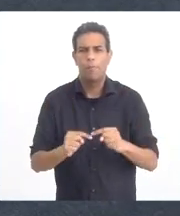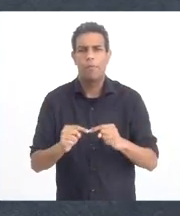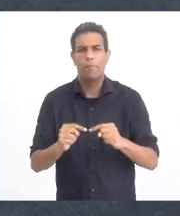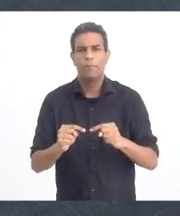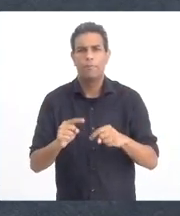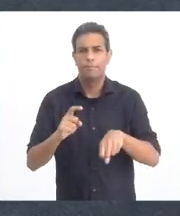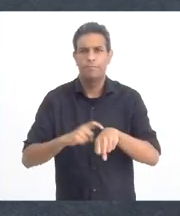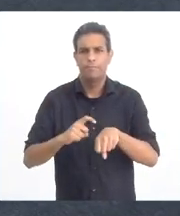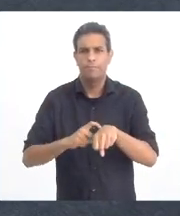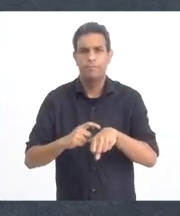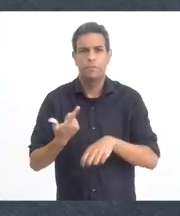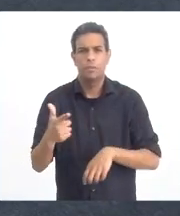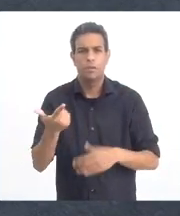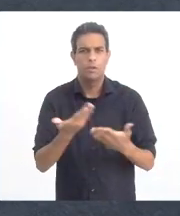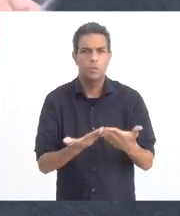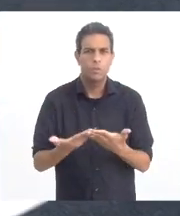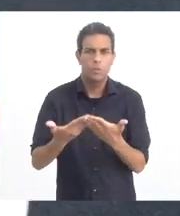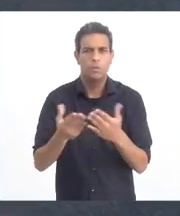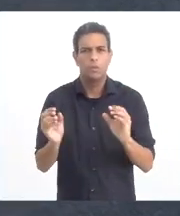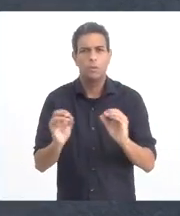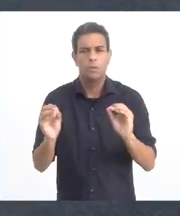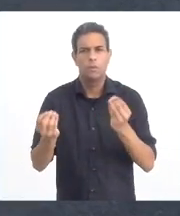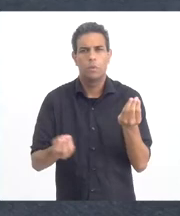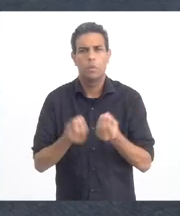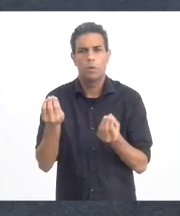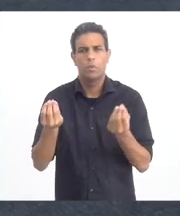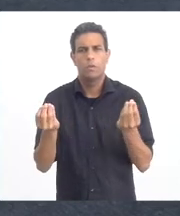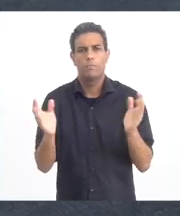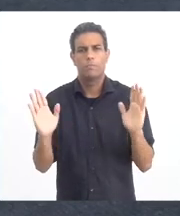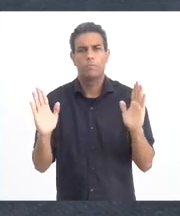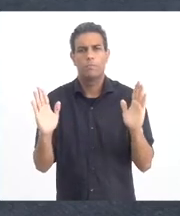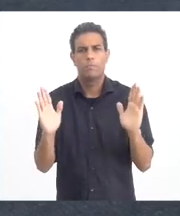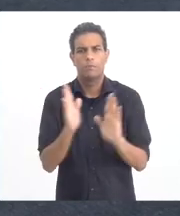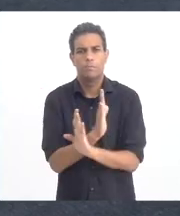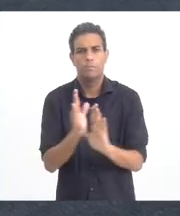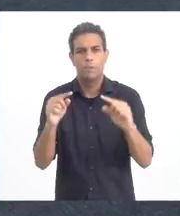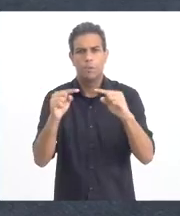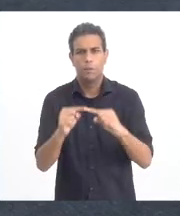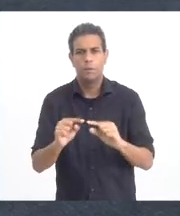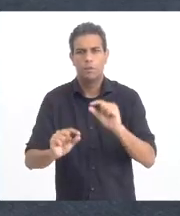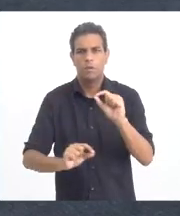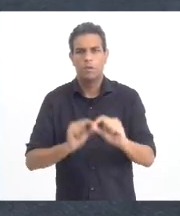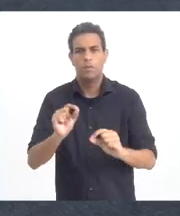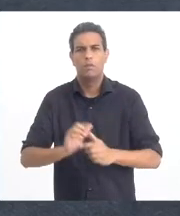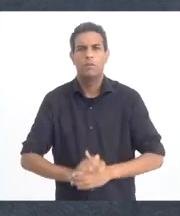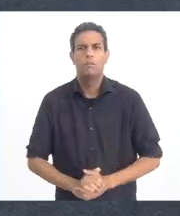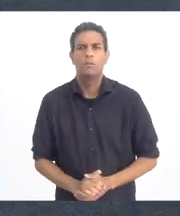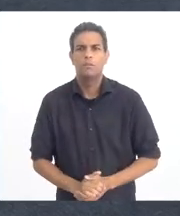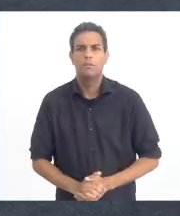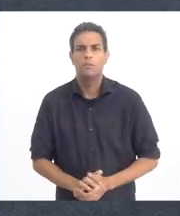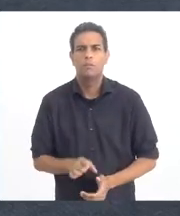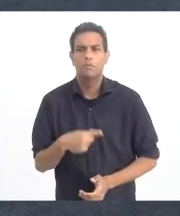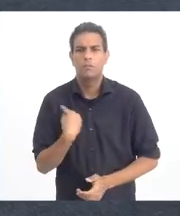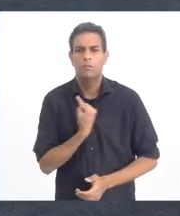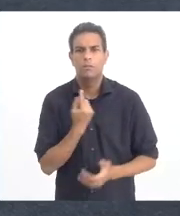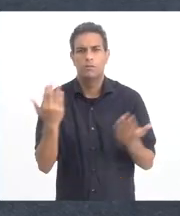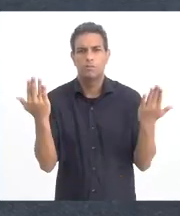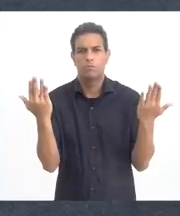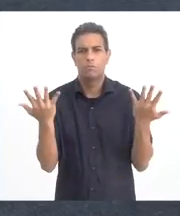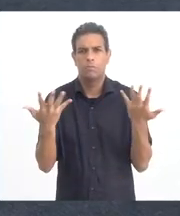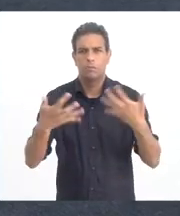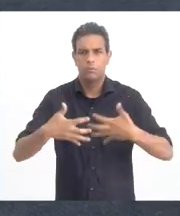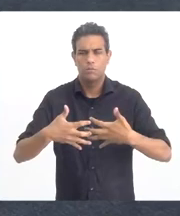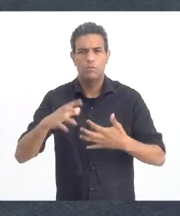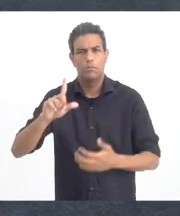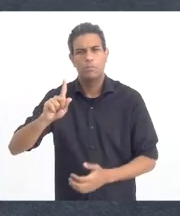Eu tenho um estudo, uma simulação está aí com os senhores. Se não houver equiparação da